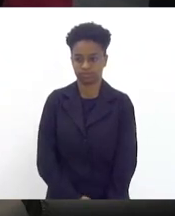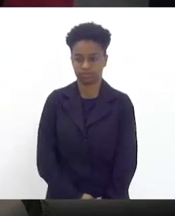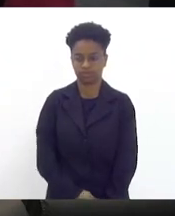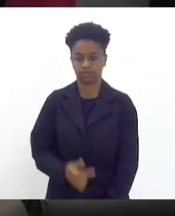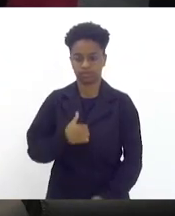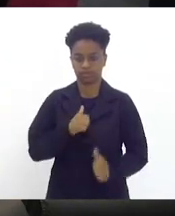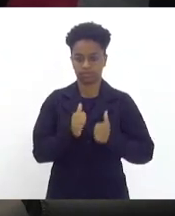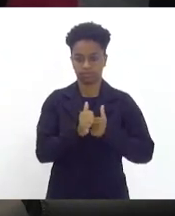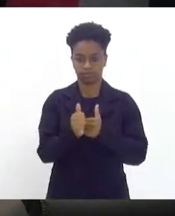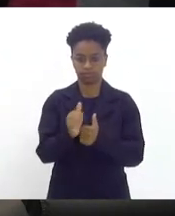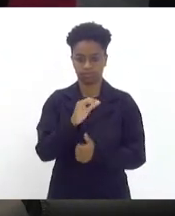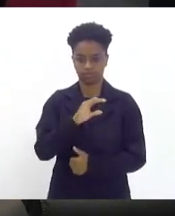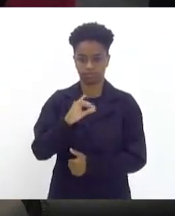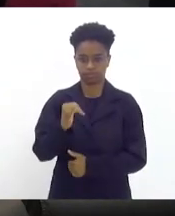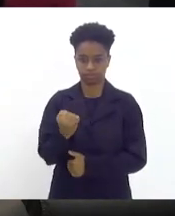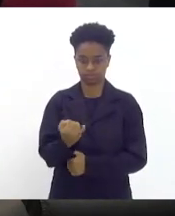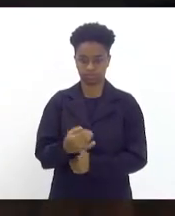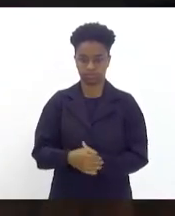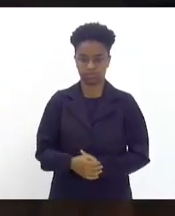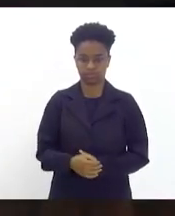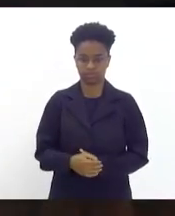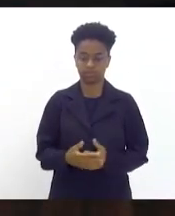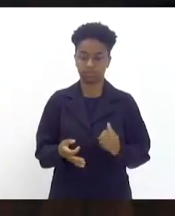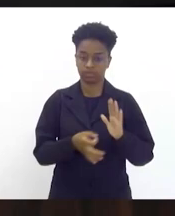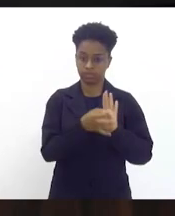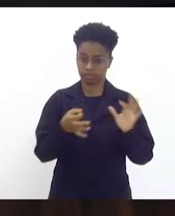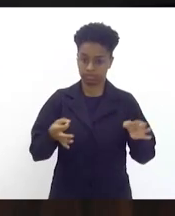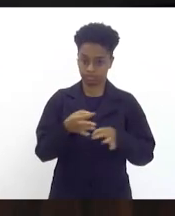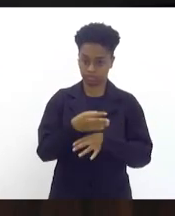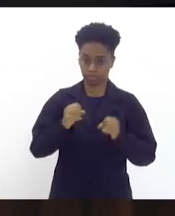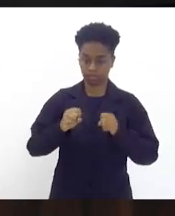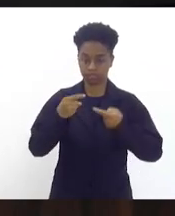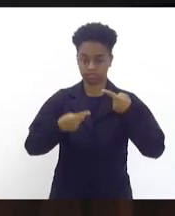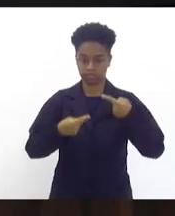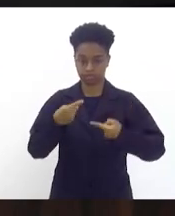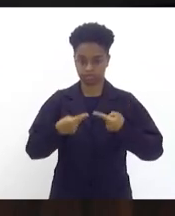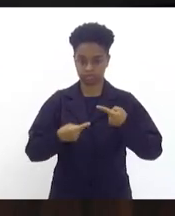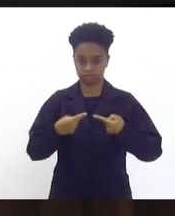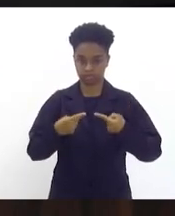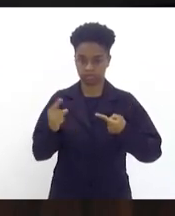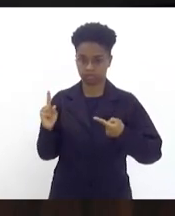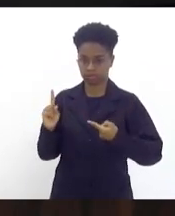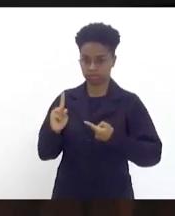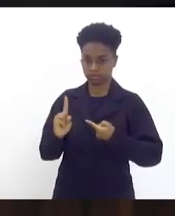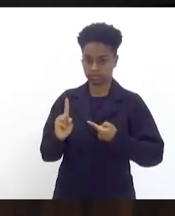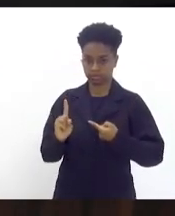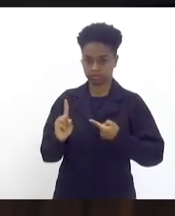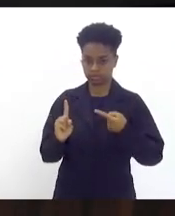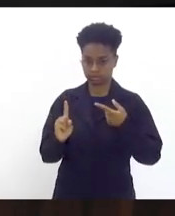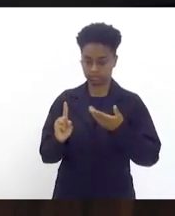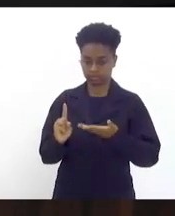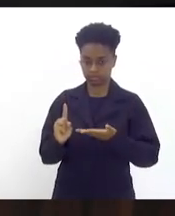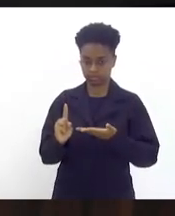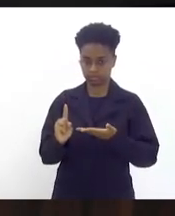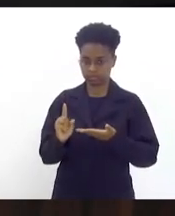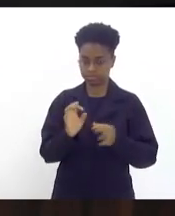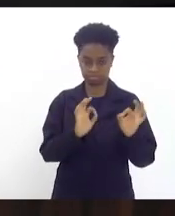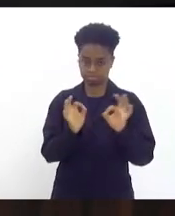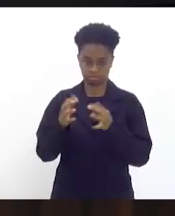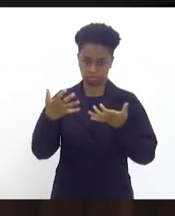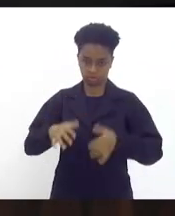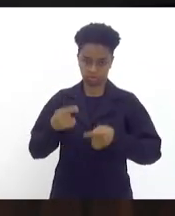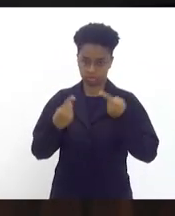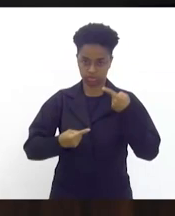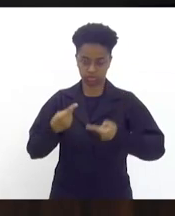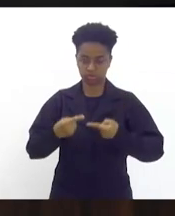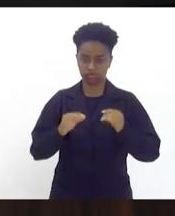ccj com os pareceres emitidos em discussão para discutir Deputado não havendo Quem